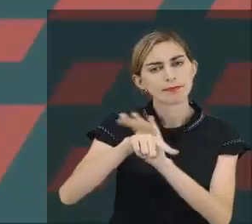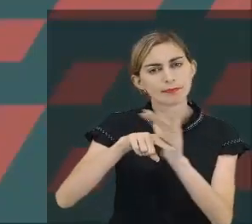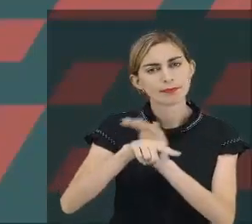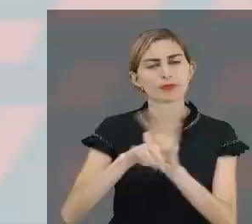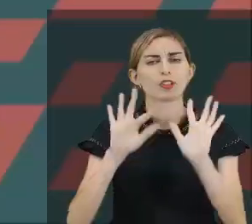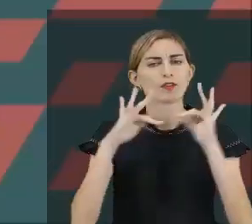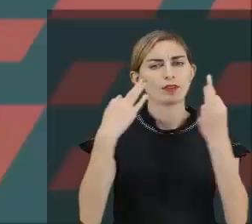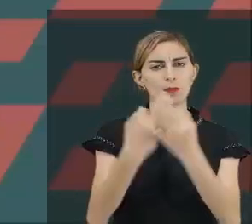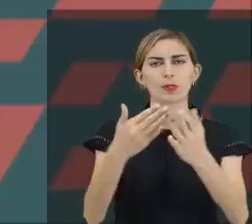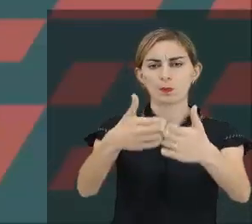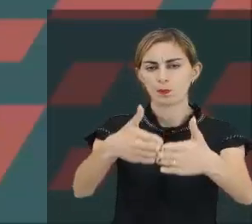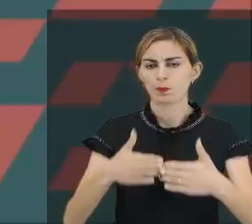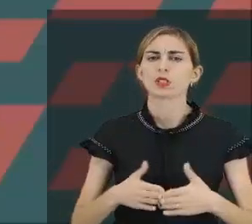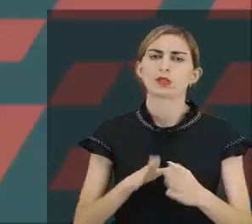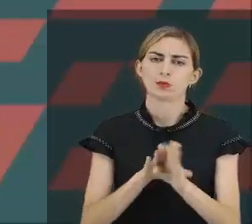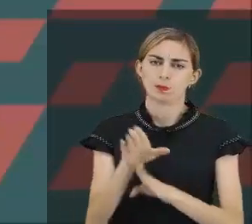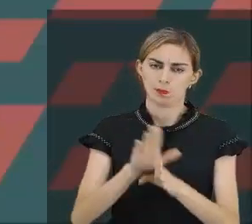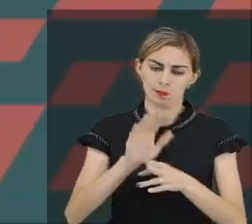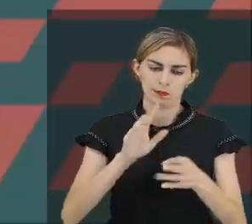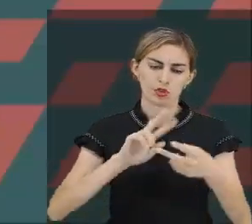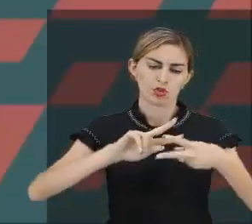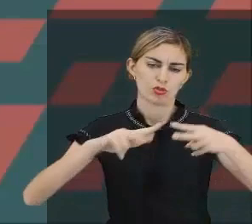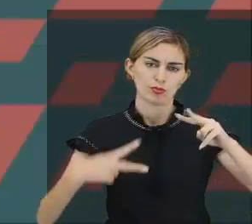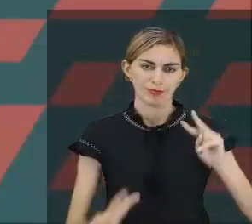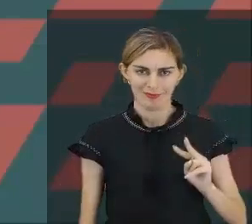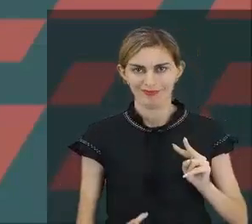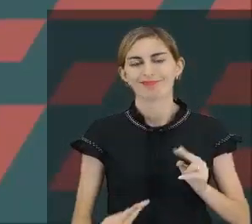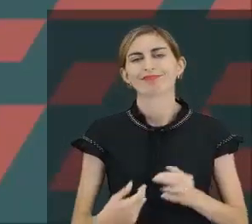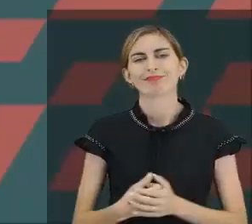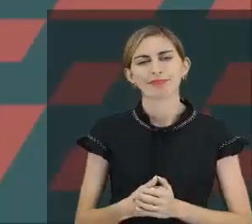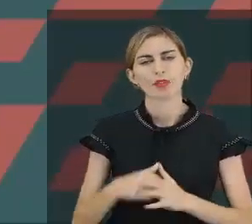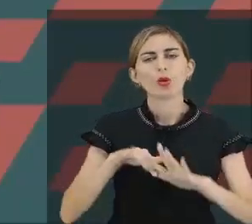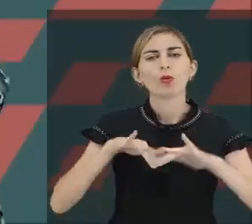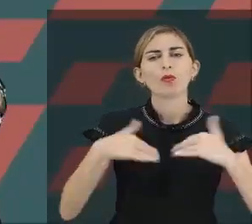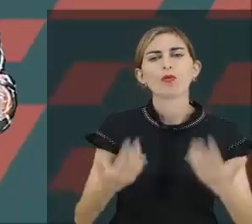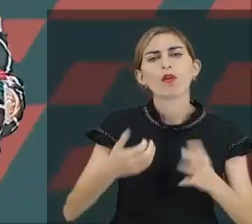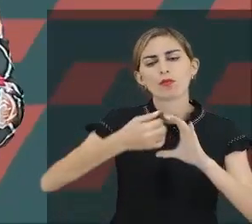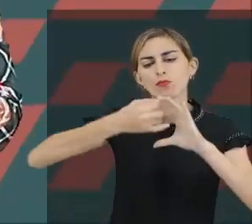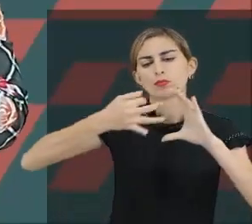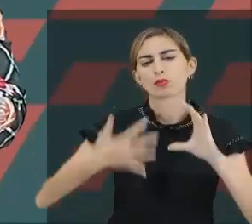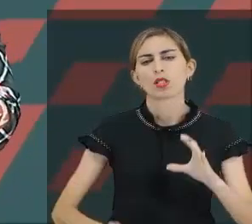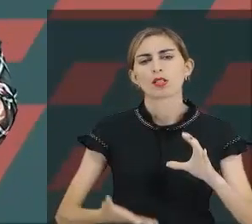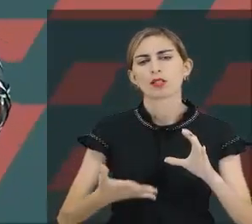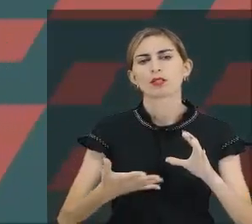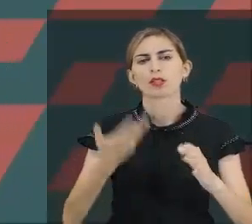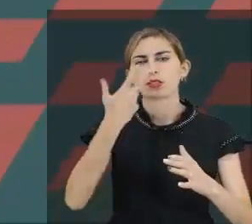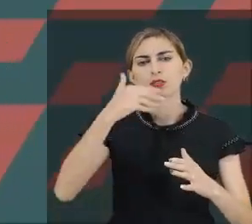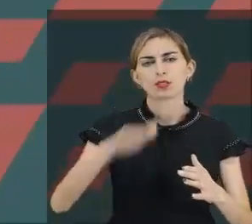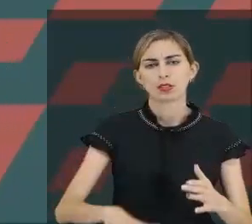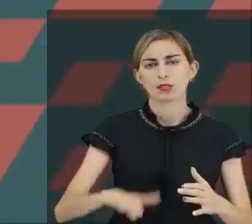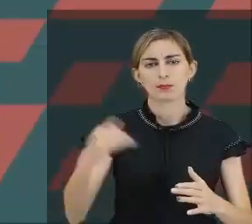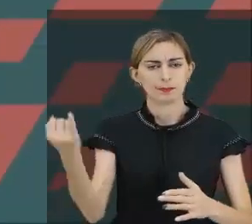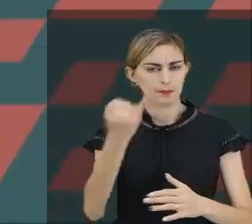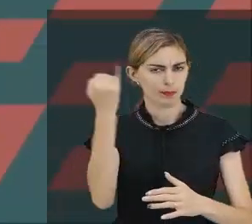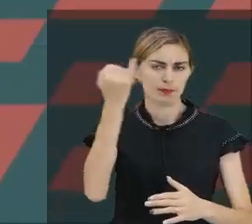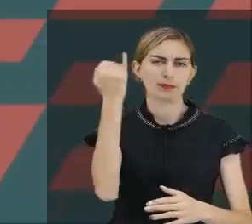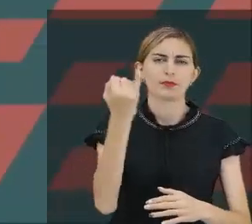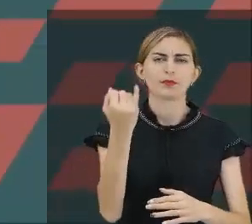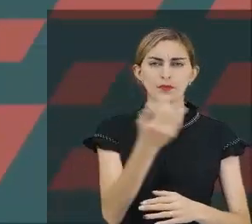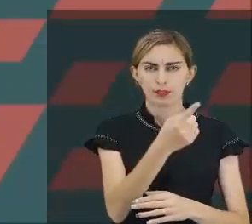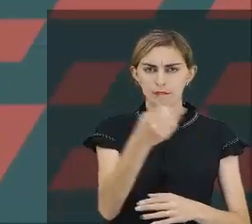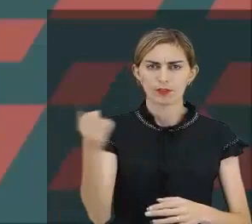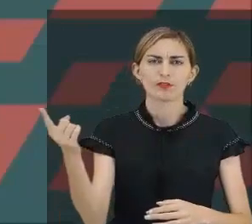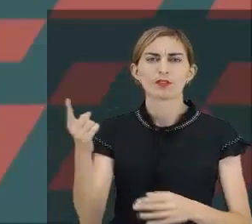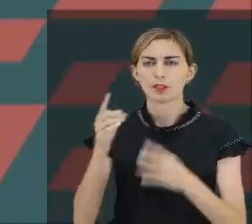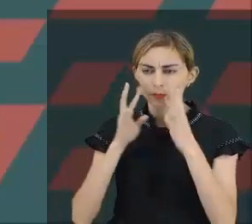família e solicitar esse aconselhamento genético. Né? Quais são as características presentes na síndrome de Down? É